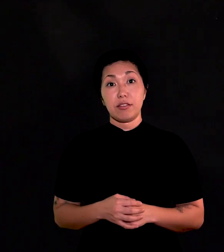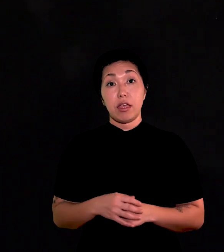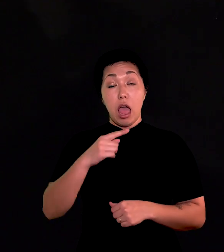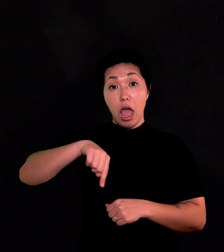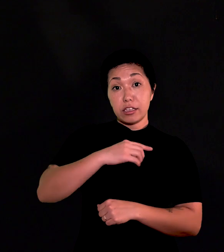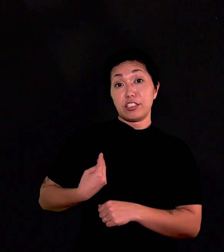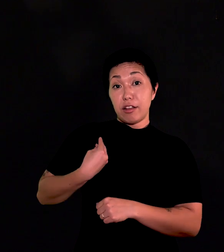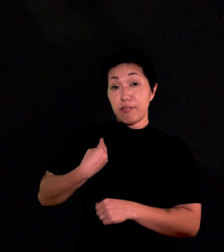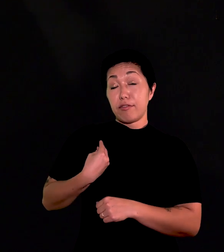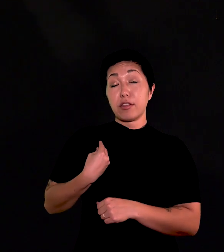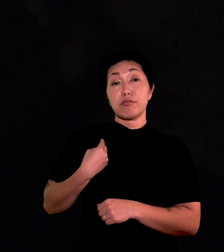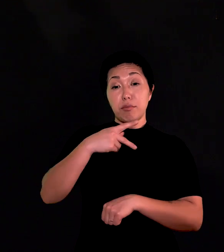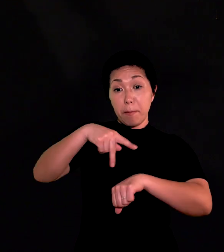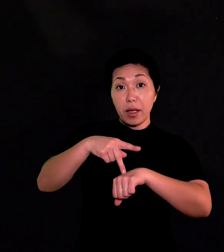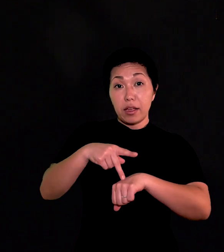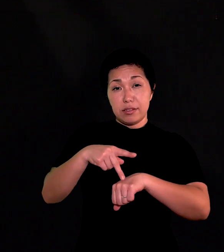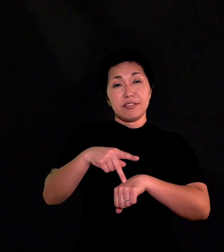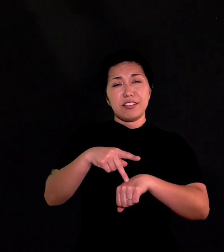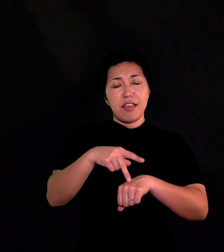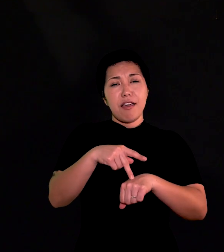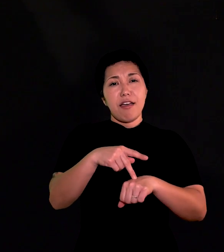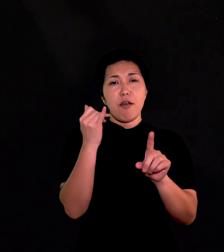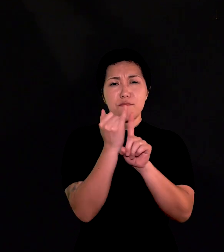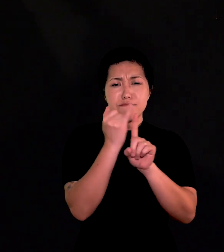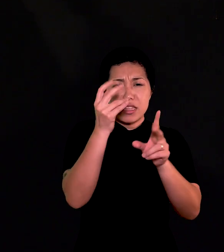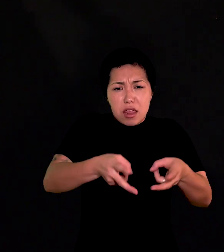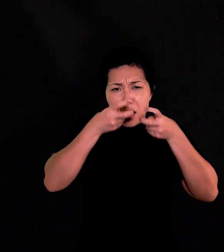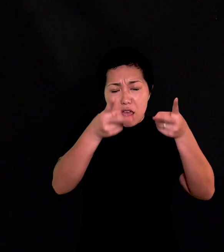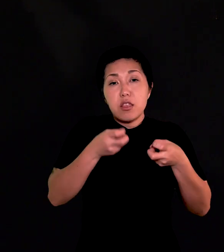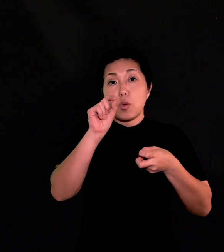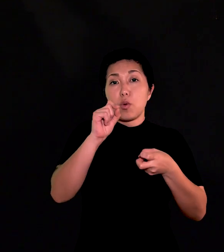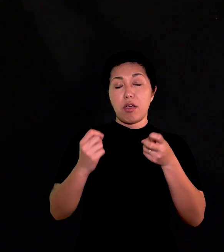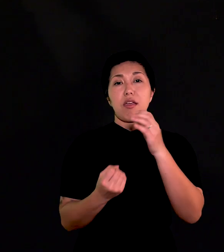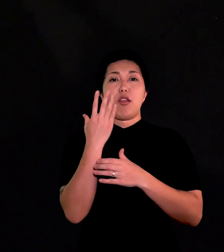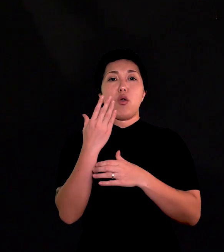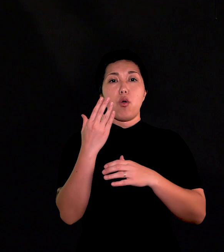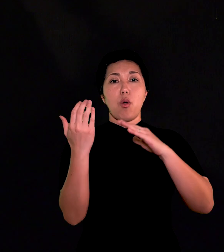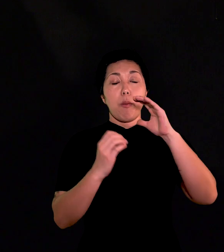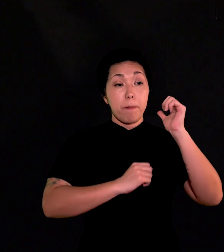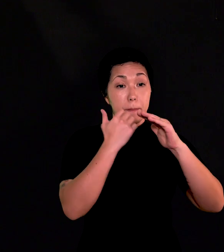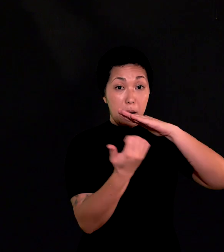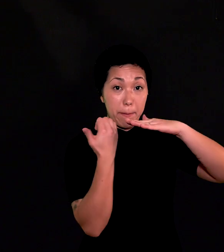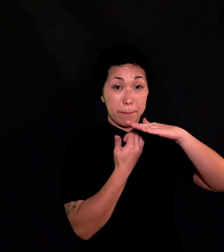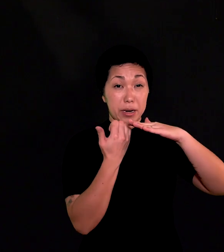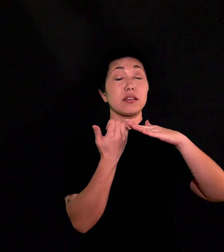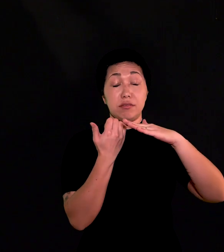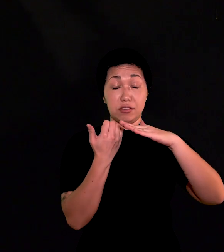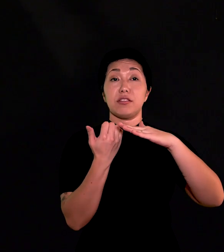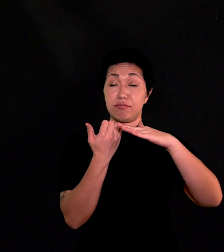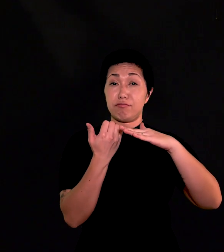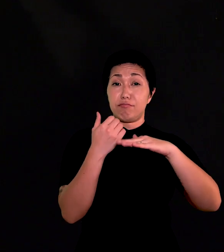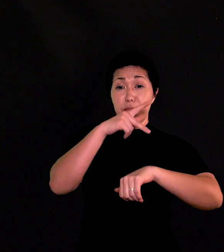Nós estamos vivendo num país aqui cuja mineração causou o quê? Uma grande companhia multinacional,